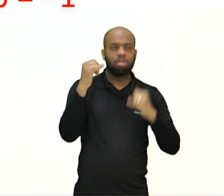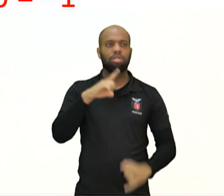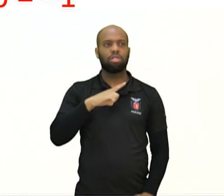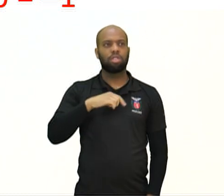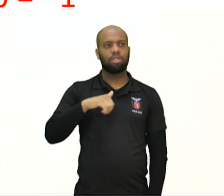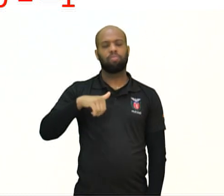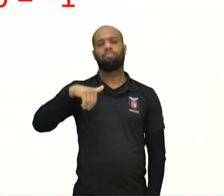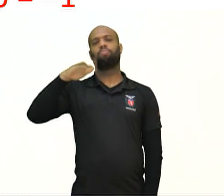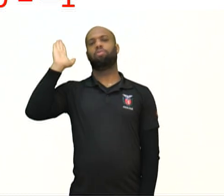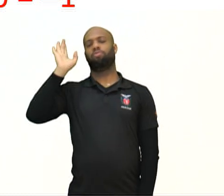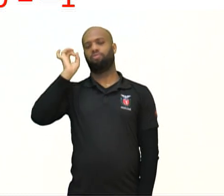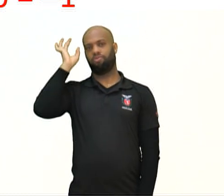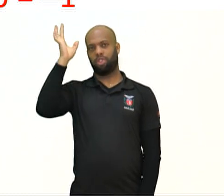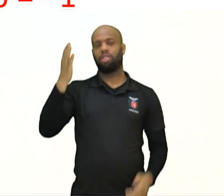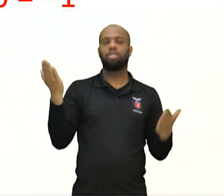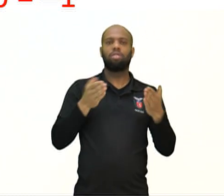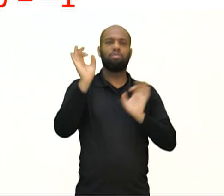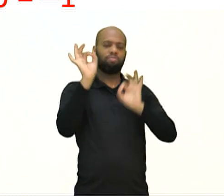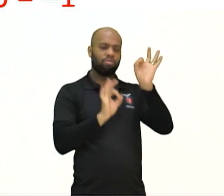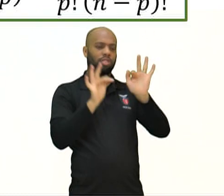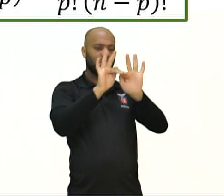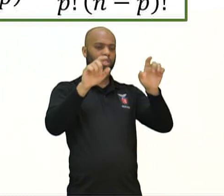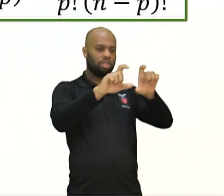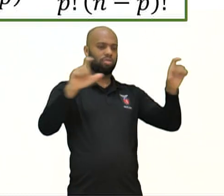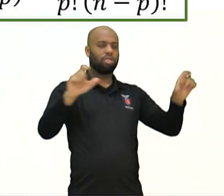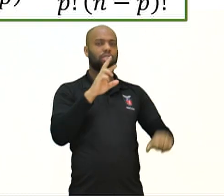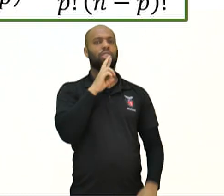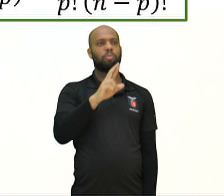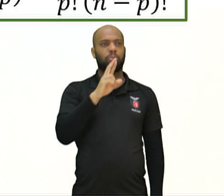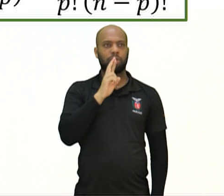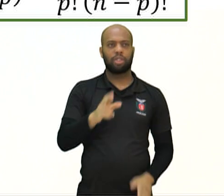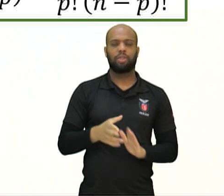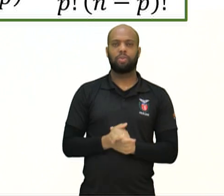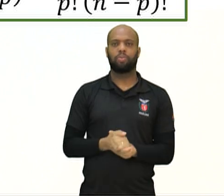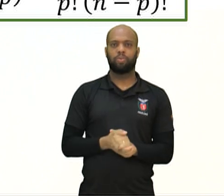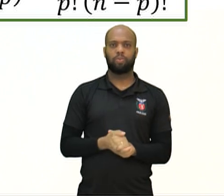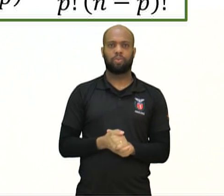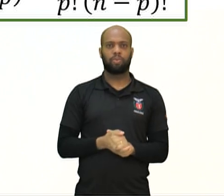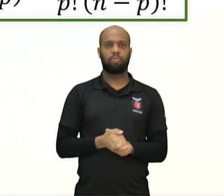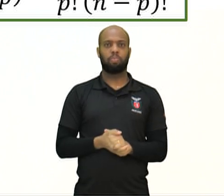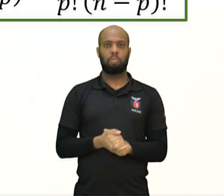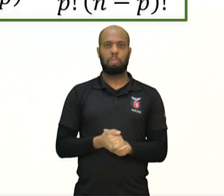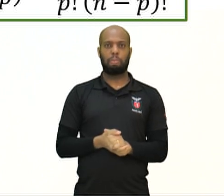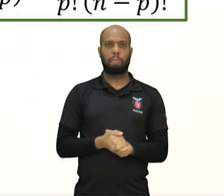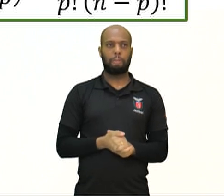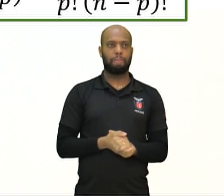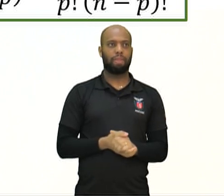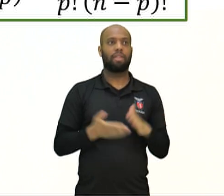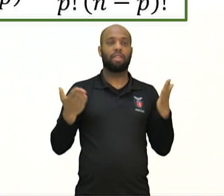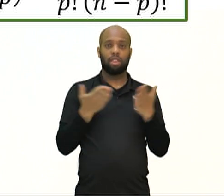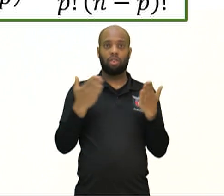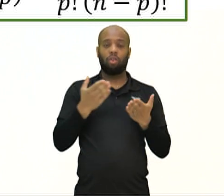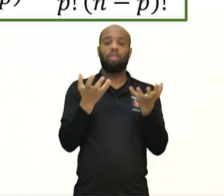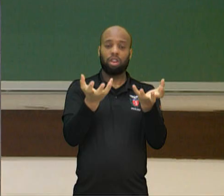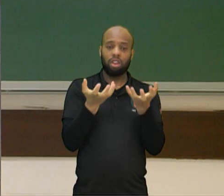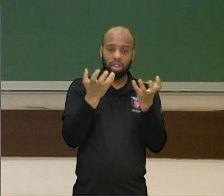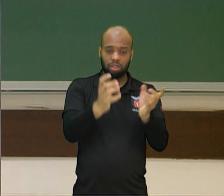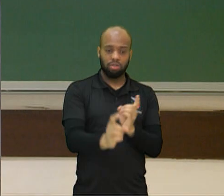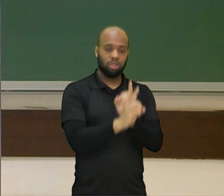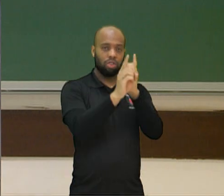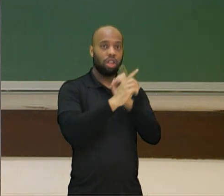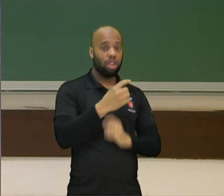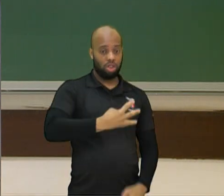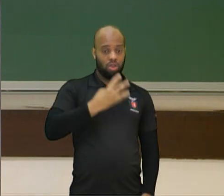mais fácil. Agora é só colocarmos na fórmula e resolver. Então, vamos lá. Então, queremos descobrir o